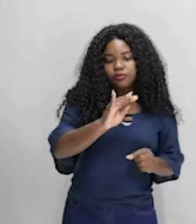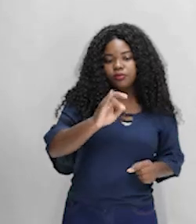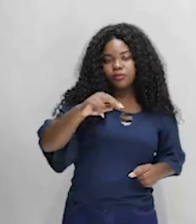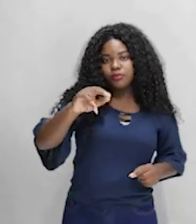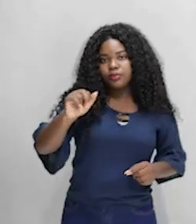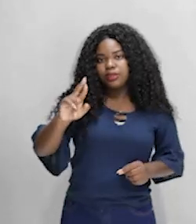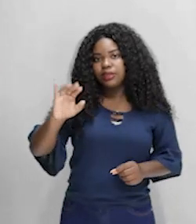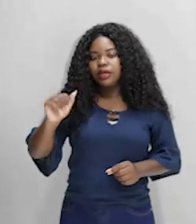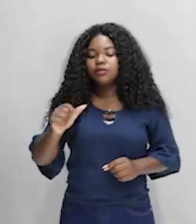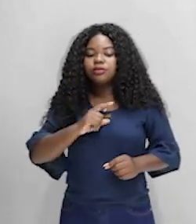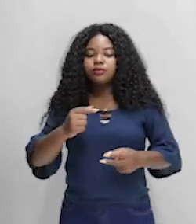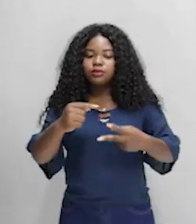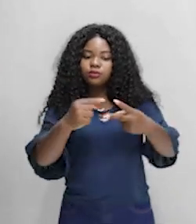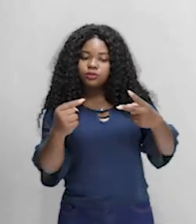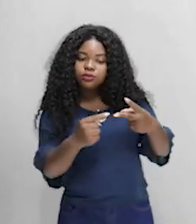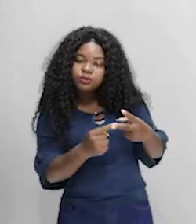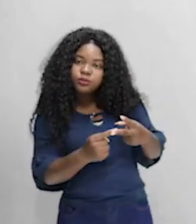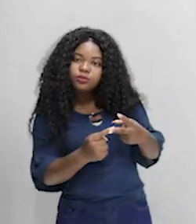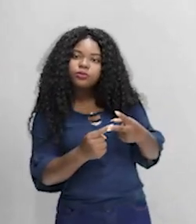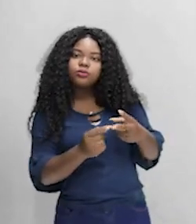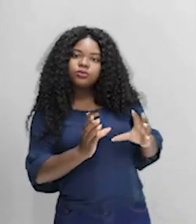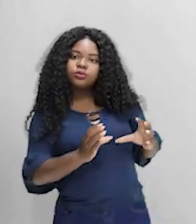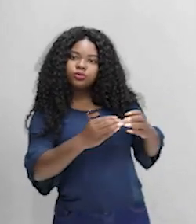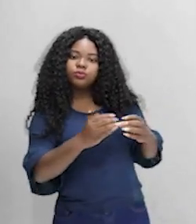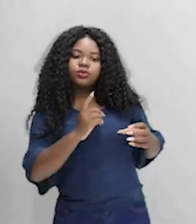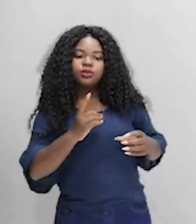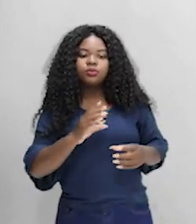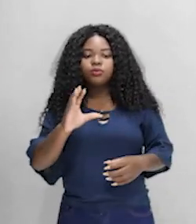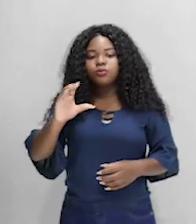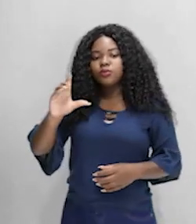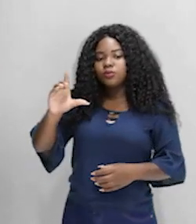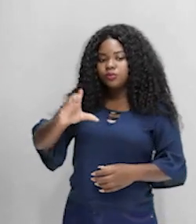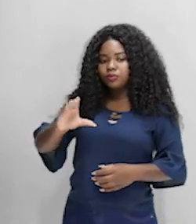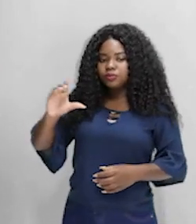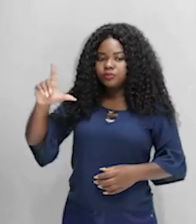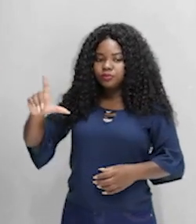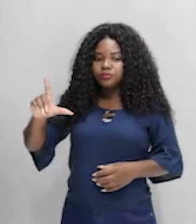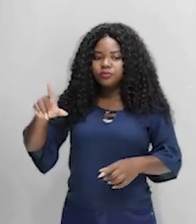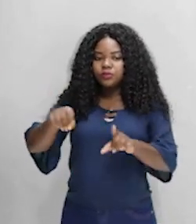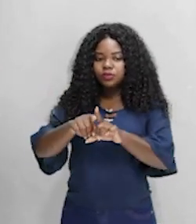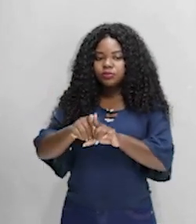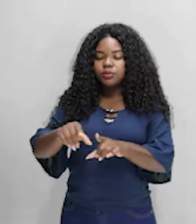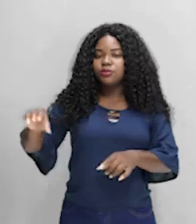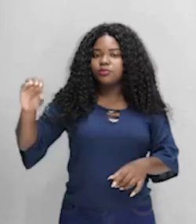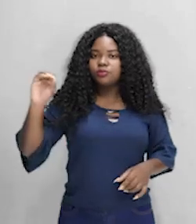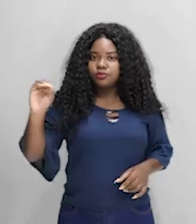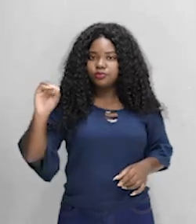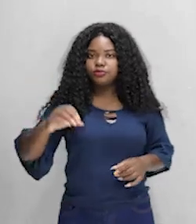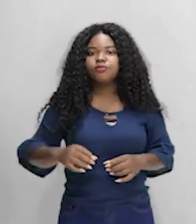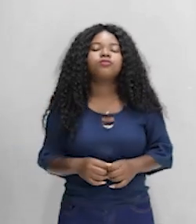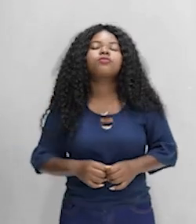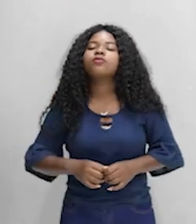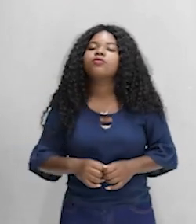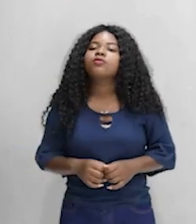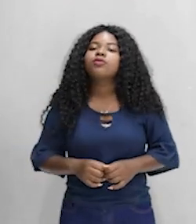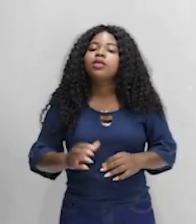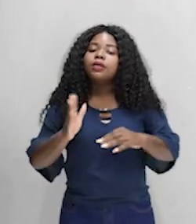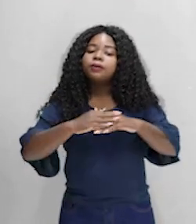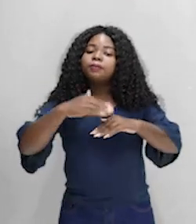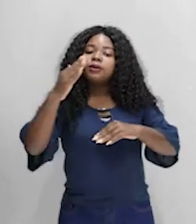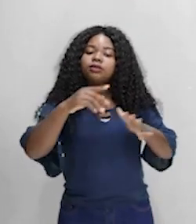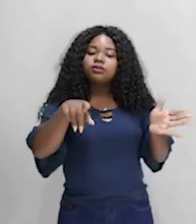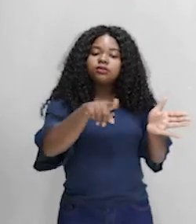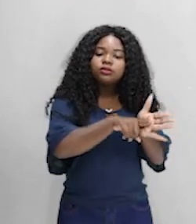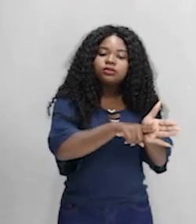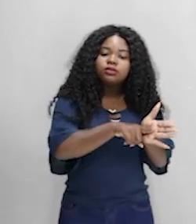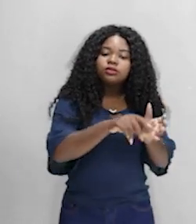apenas dois elementos. E aqui nós temos o cloro e o oxigênio. E o elemento mais eletronegativo,